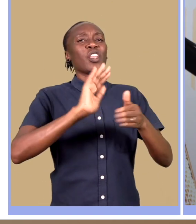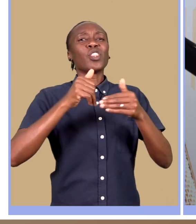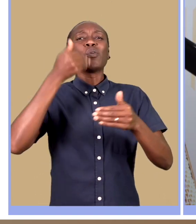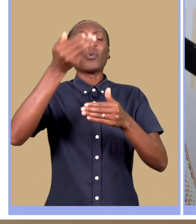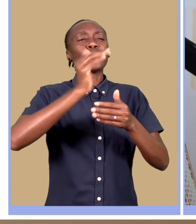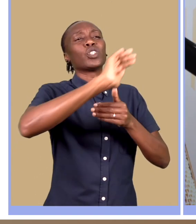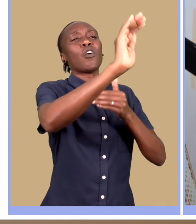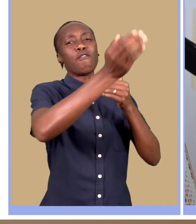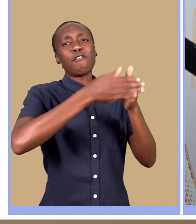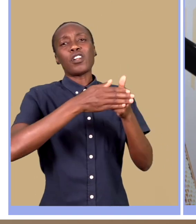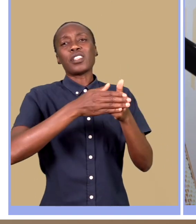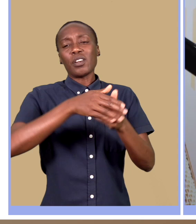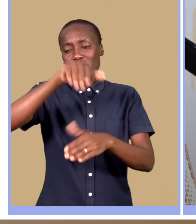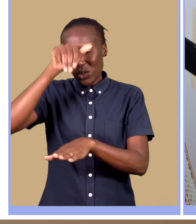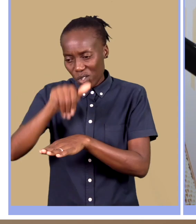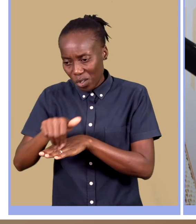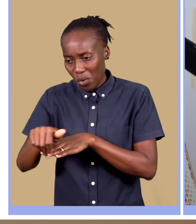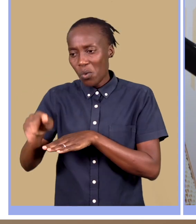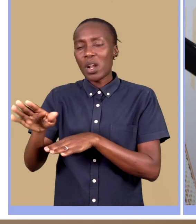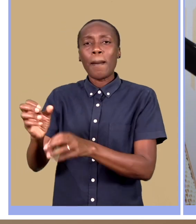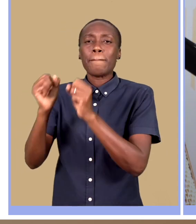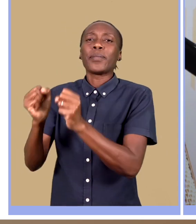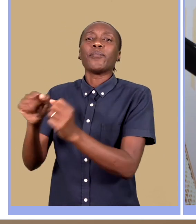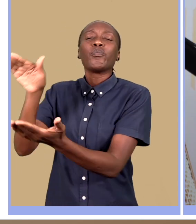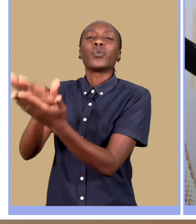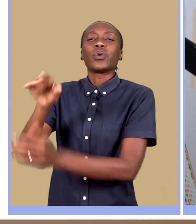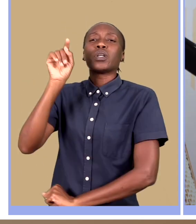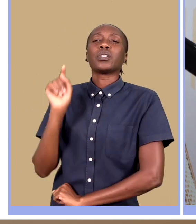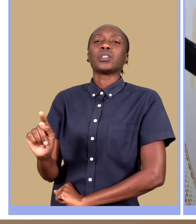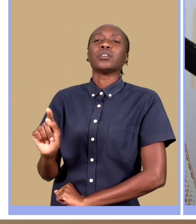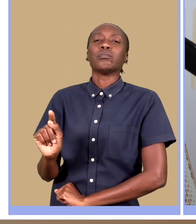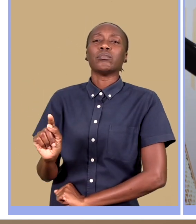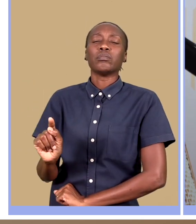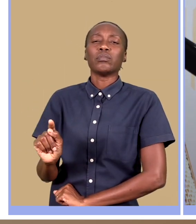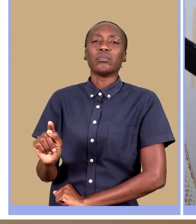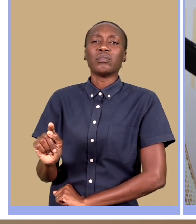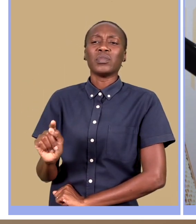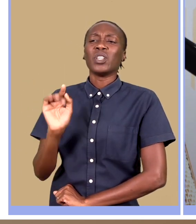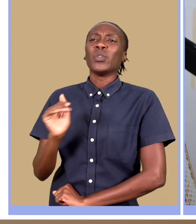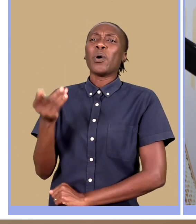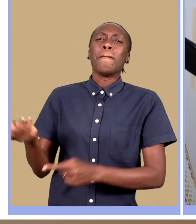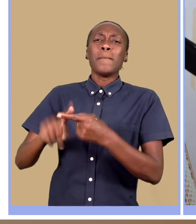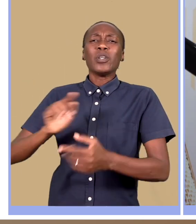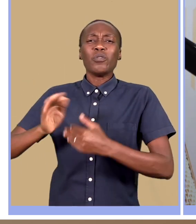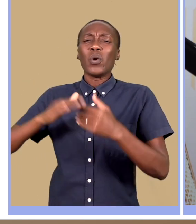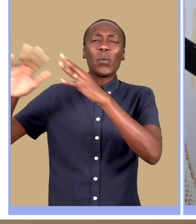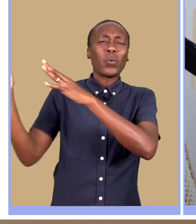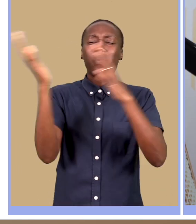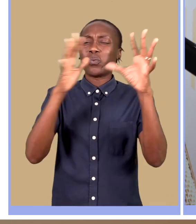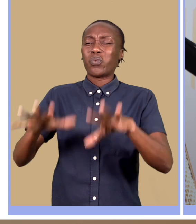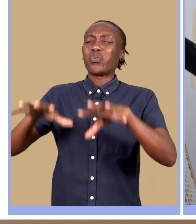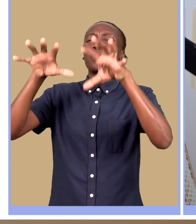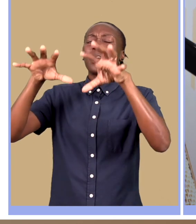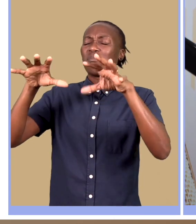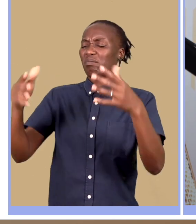àquelas terras e quando vem novamente a tempestade, são as mesmas pessoas que são removidas para outro lugar, praticamente